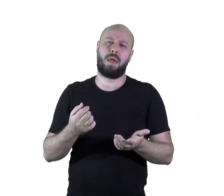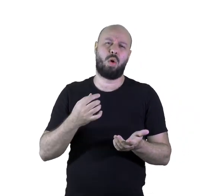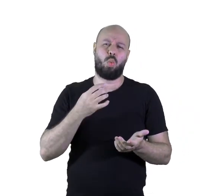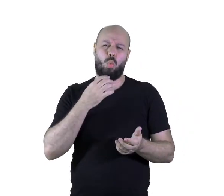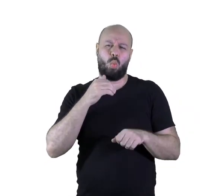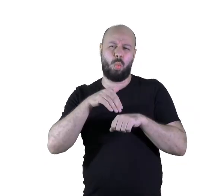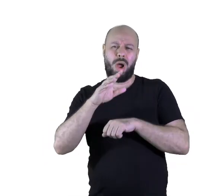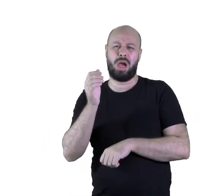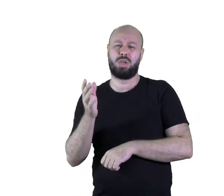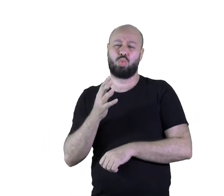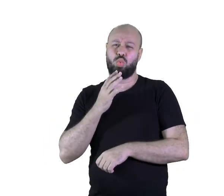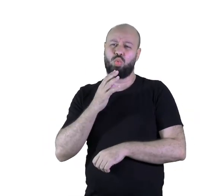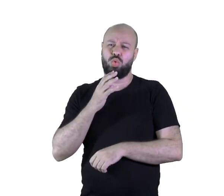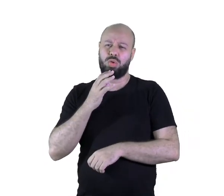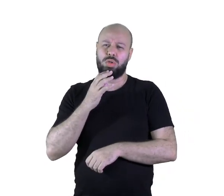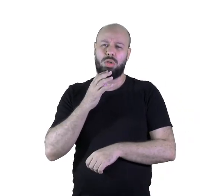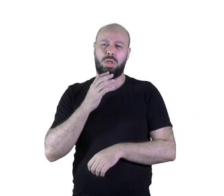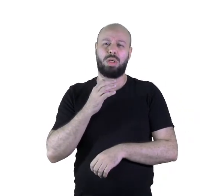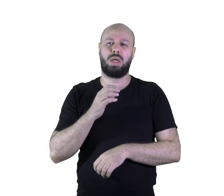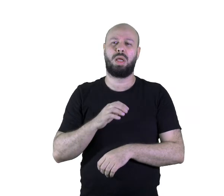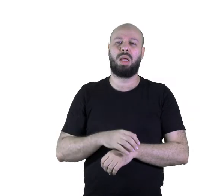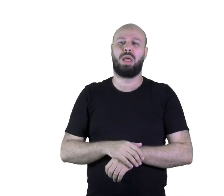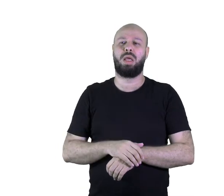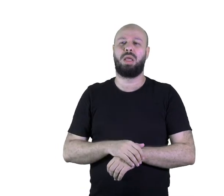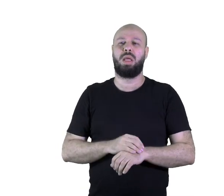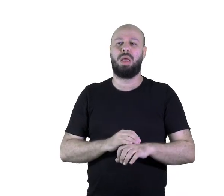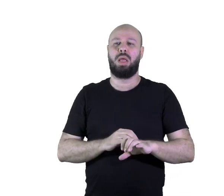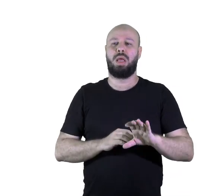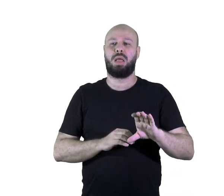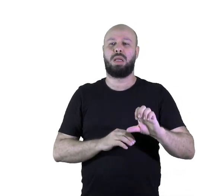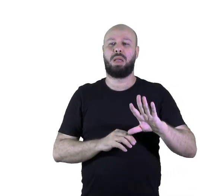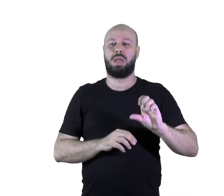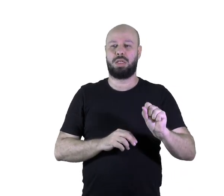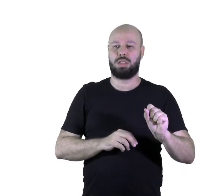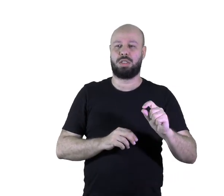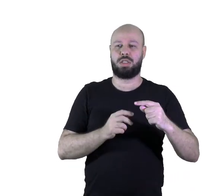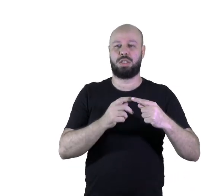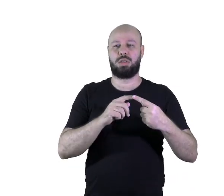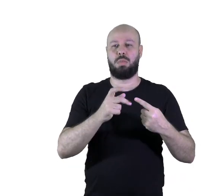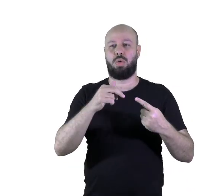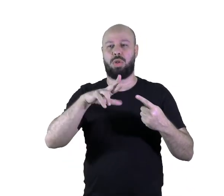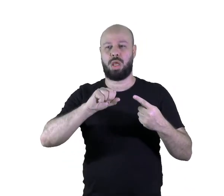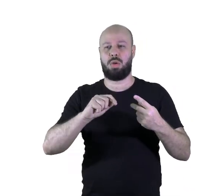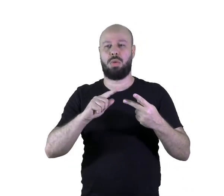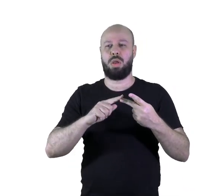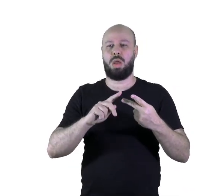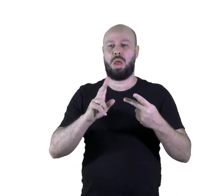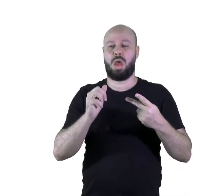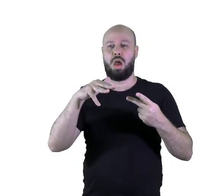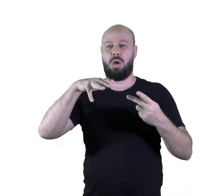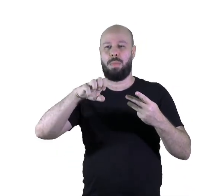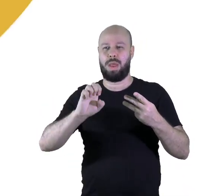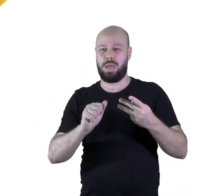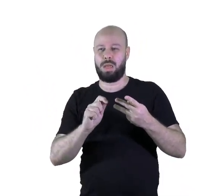conhecidos, os que são conhecidos, né? O Ceres, o Plutão, Eris, Makemake e Haumea.